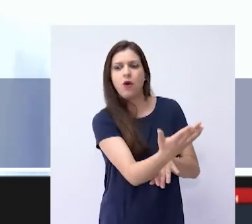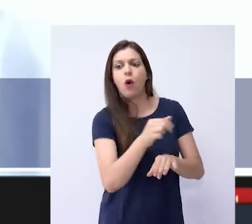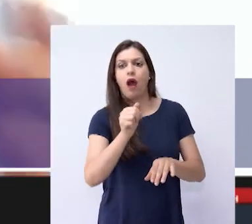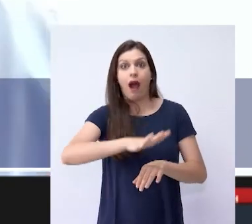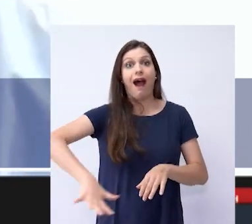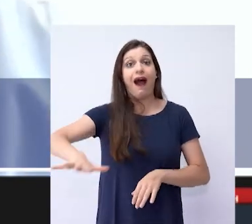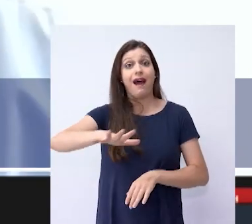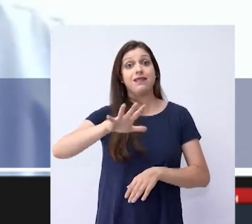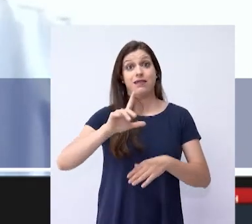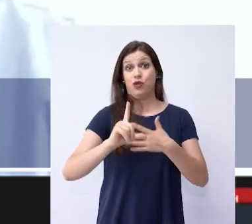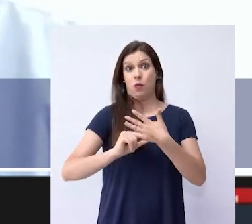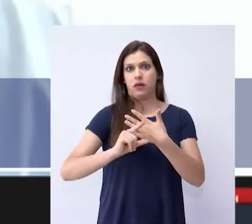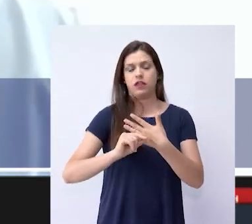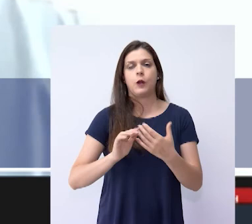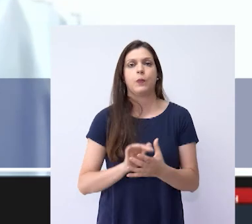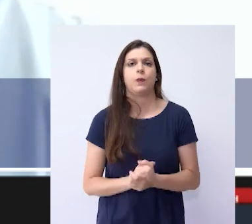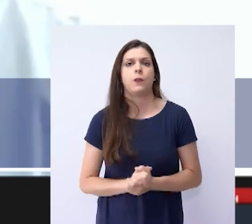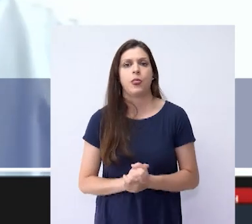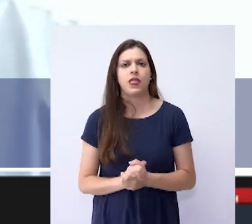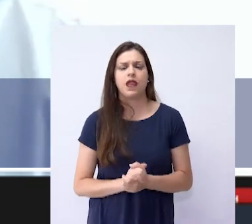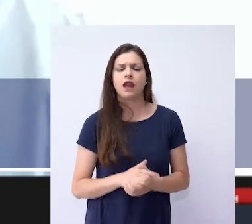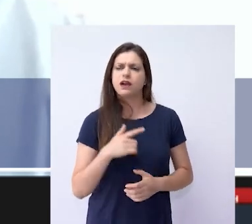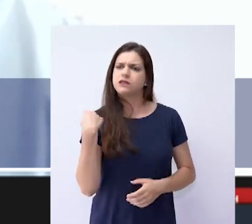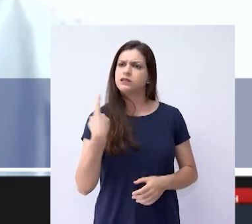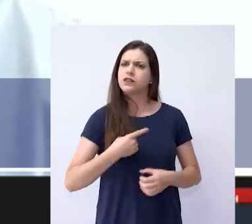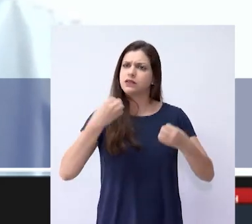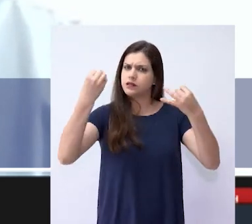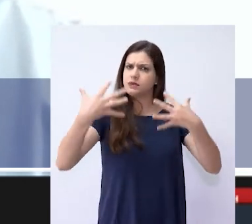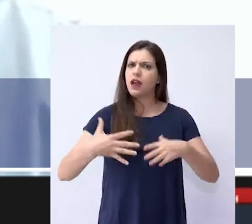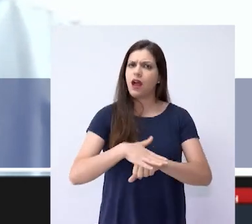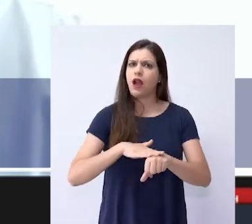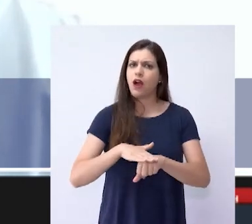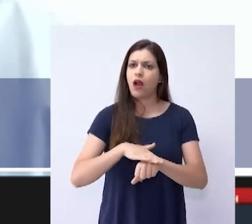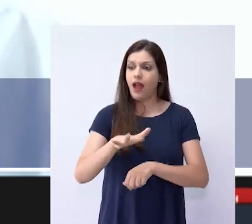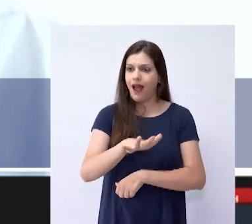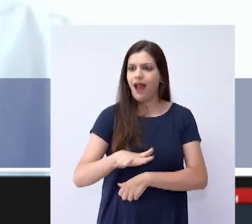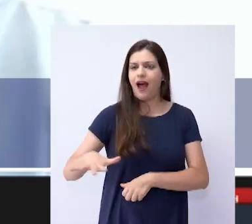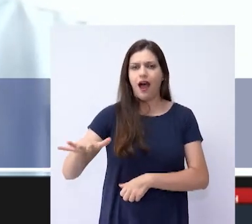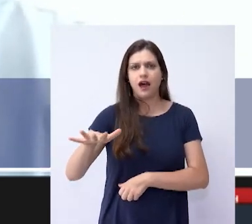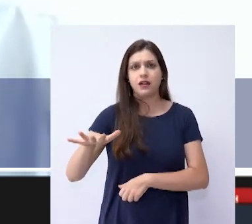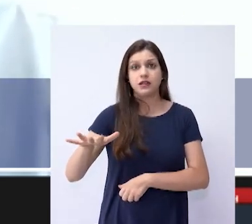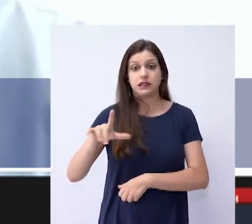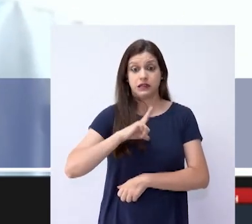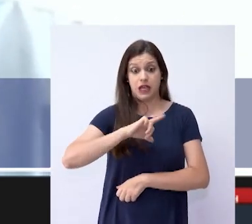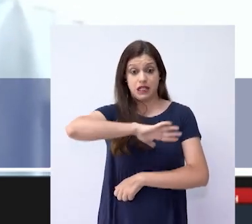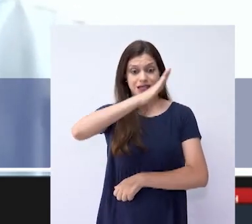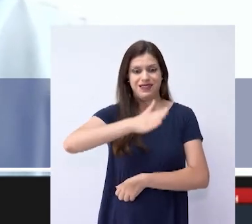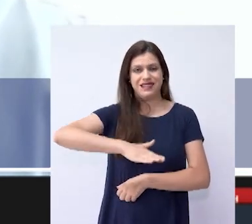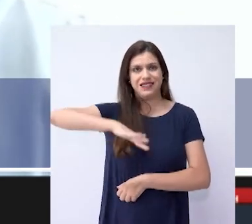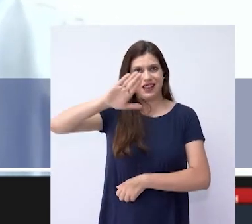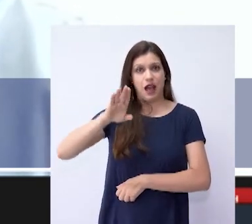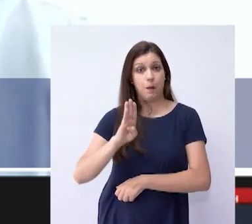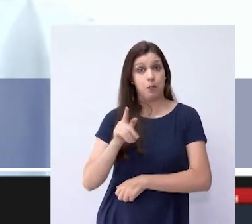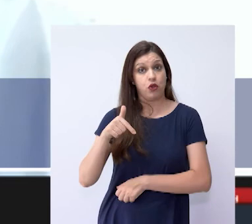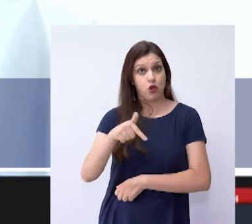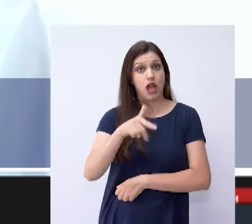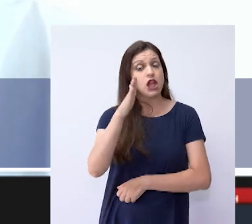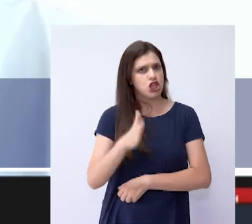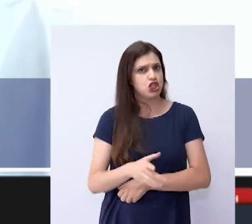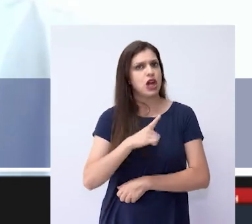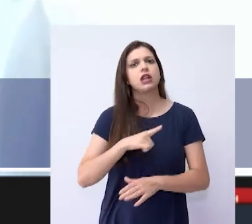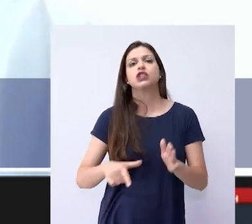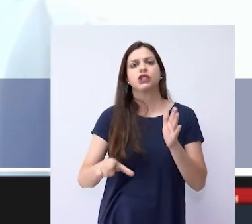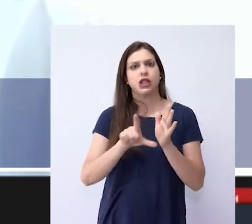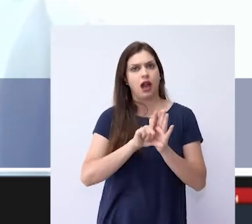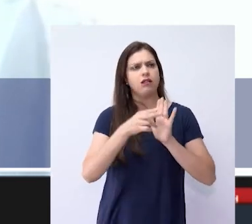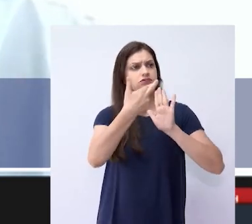desmatamento, atividades na área do Pantanal. Quando nós falamos aqui no sentido do ZE, toda essa zona da Serra da Bodoquena, ela também já estava